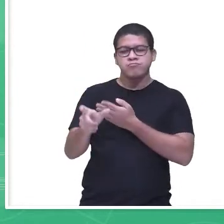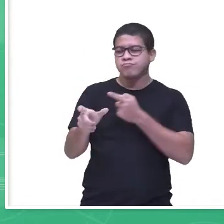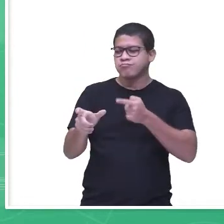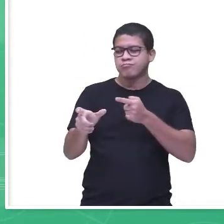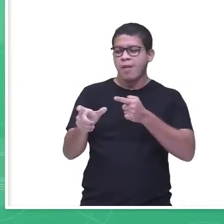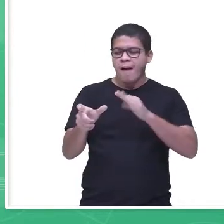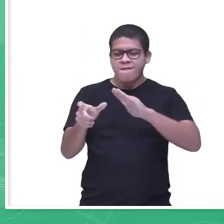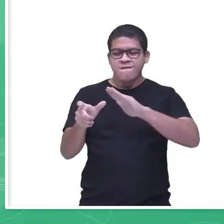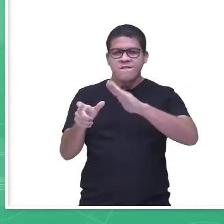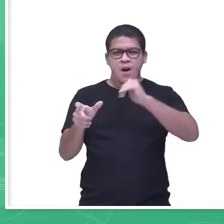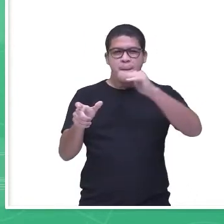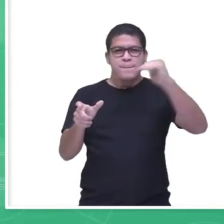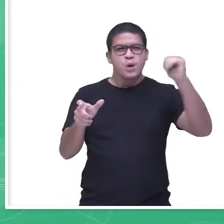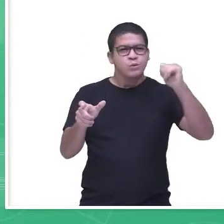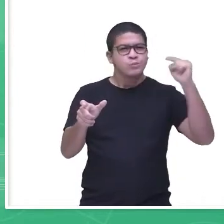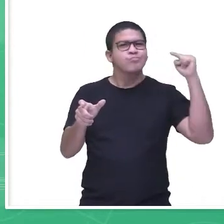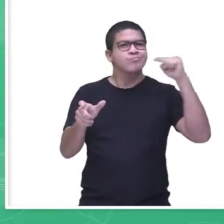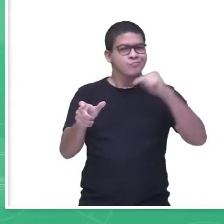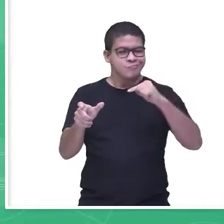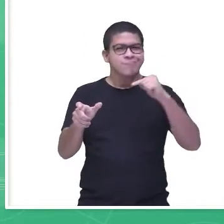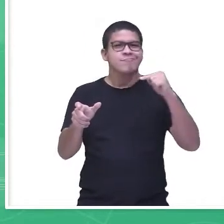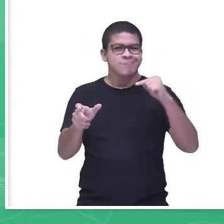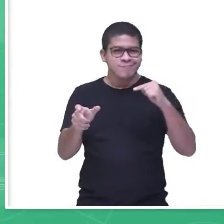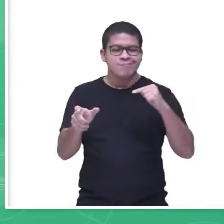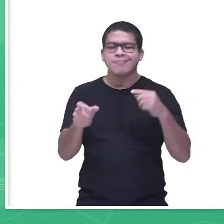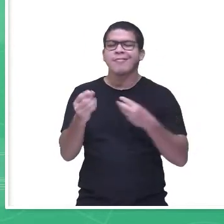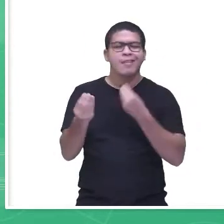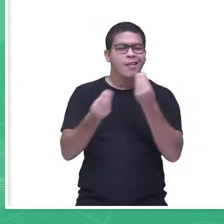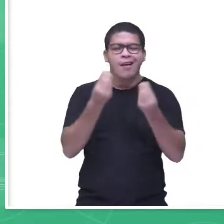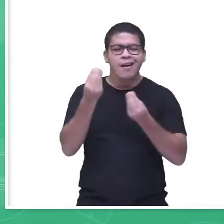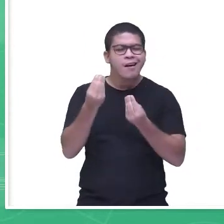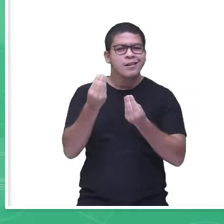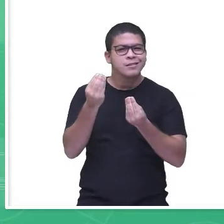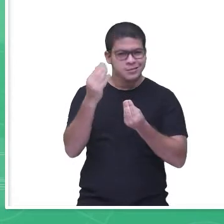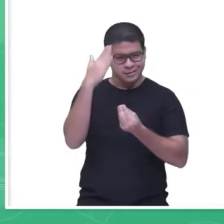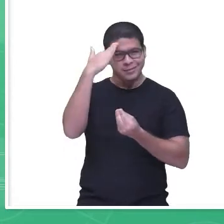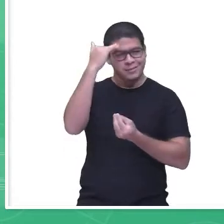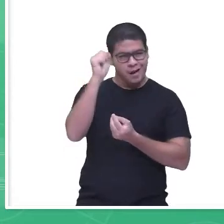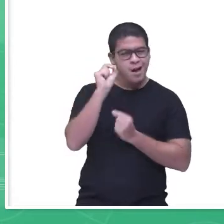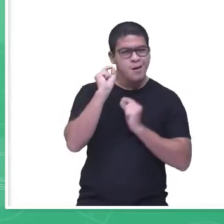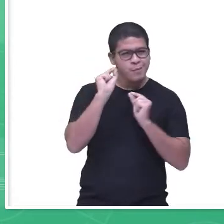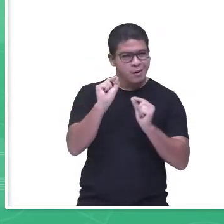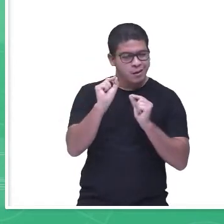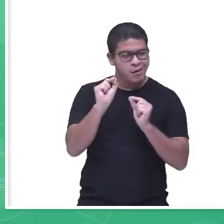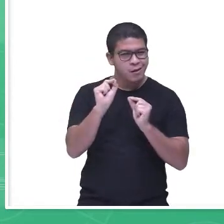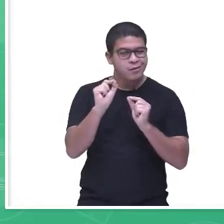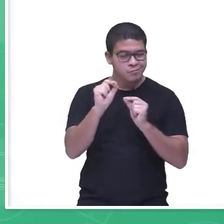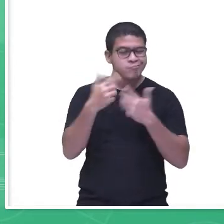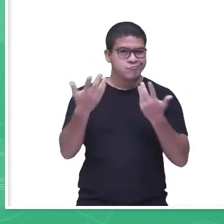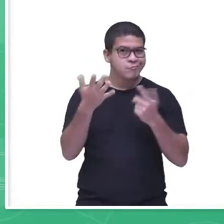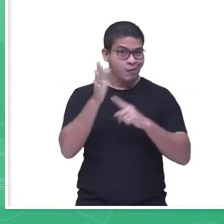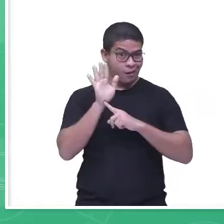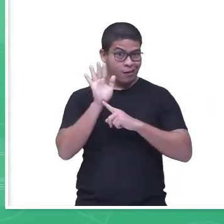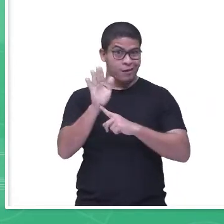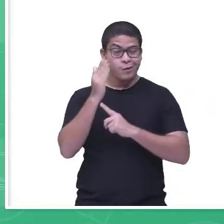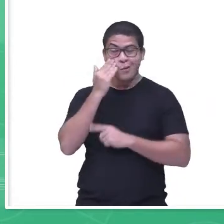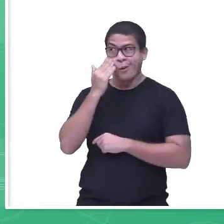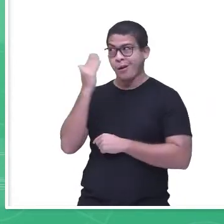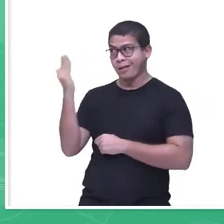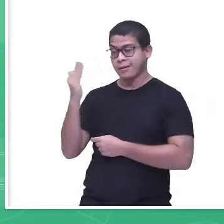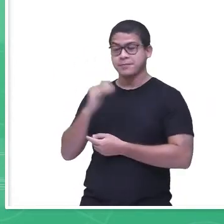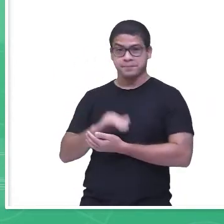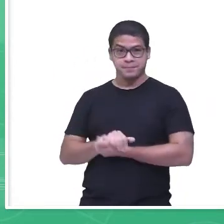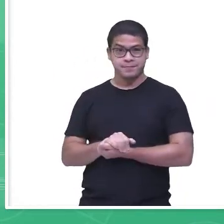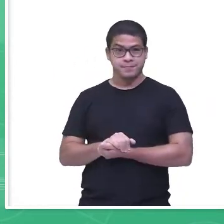na história da filosofia. Um dos mais importantes personagens da história da filosofia. A aula de hoje é